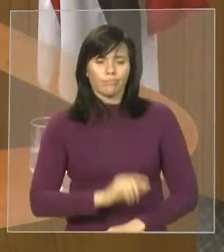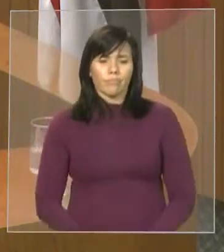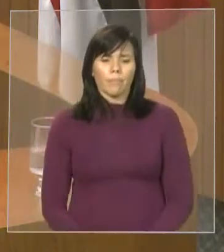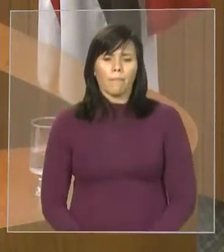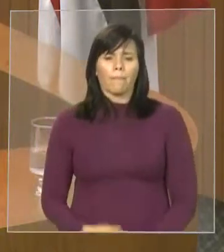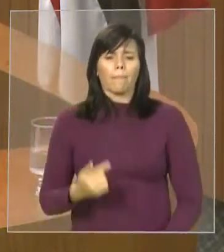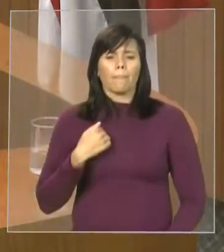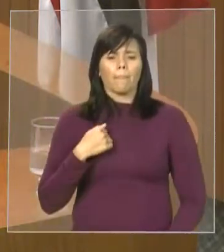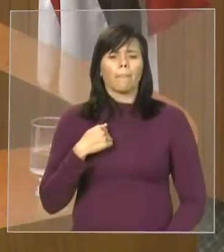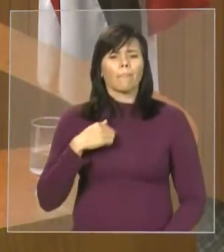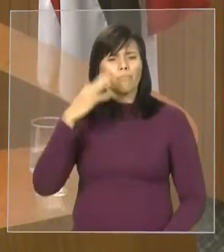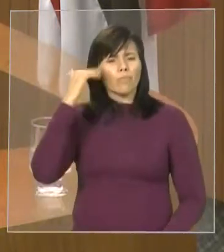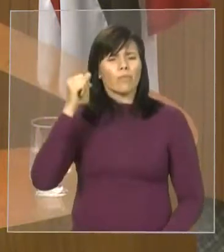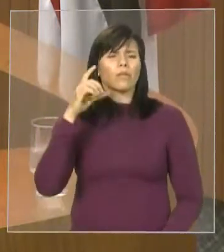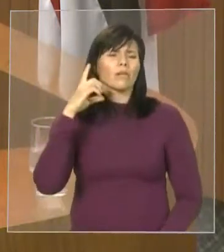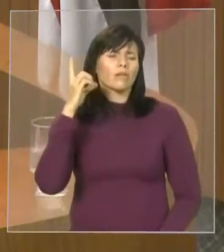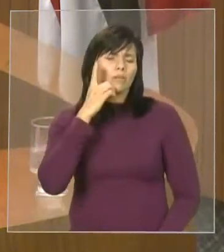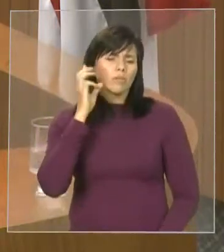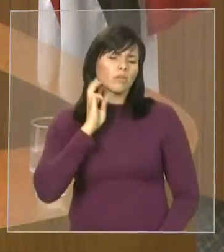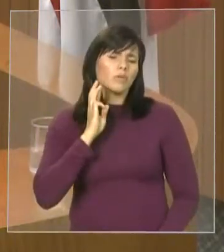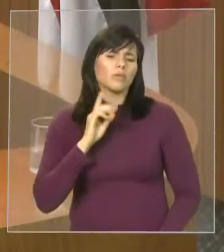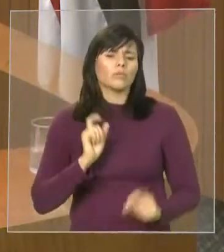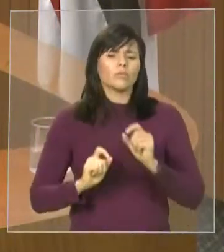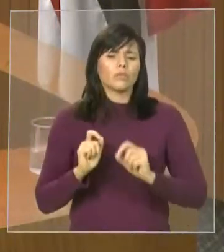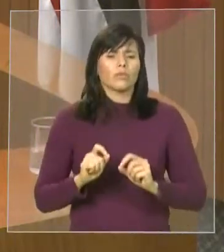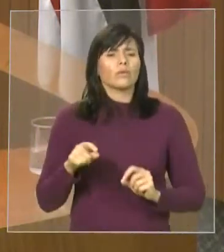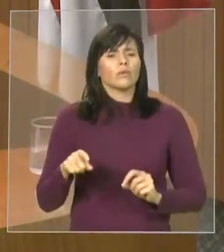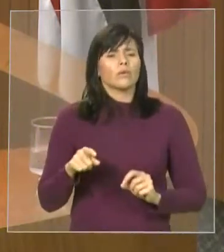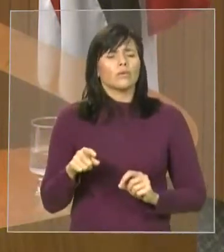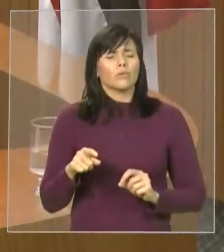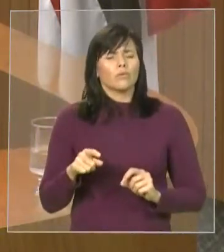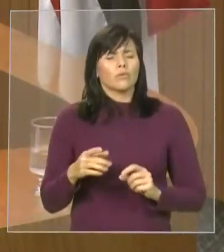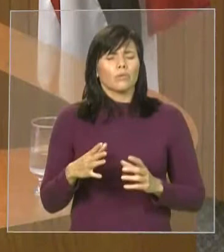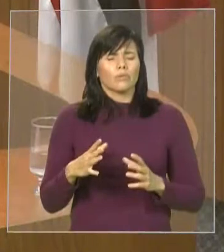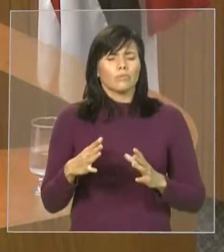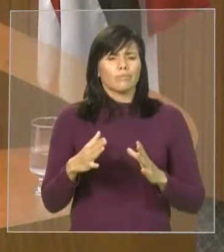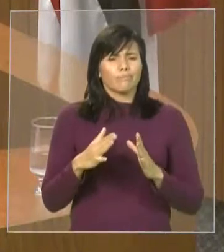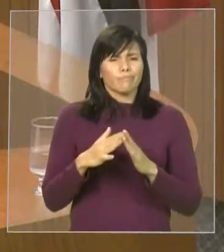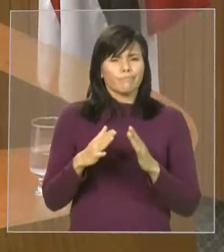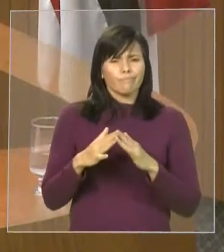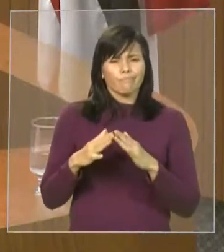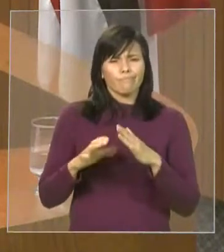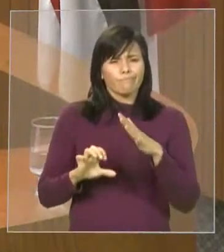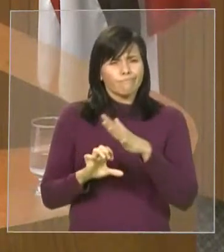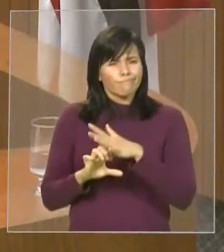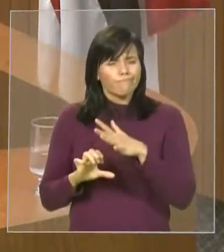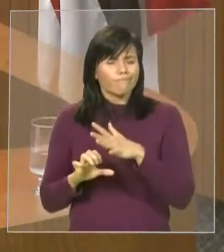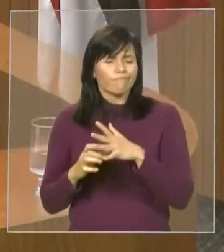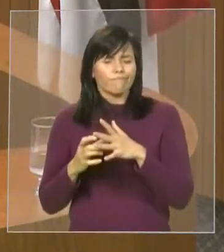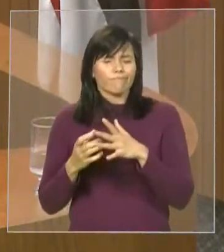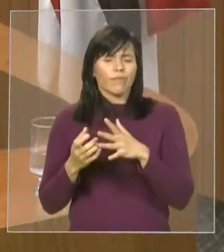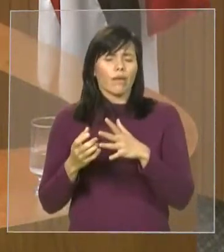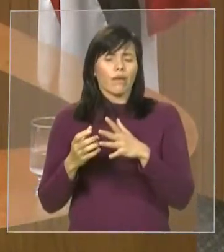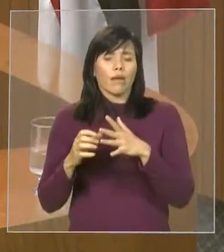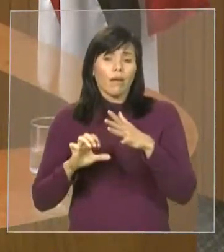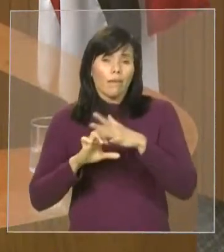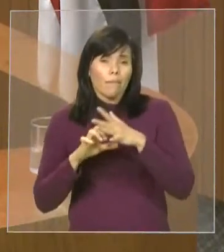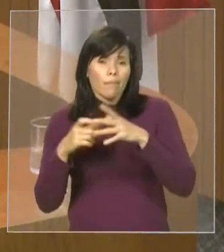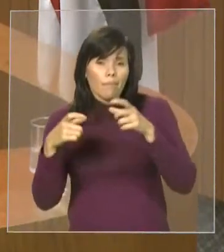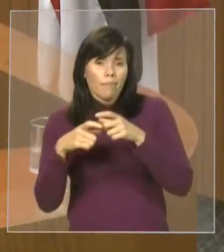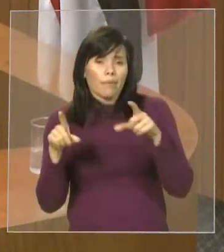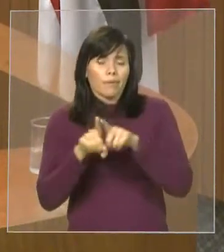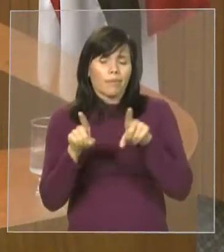sofrem no dia a dia a política fiscal adotada pelo governo do Estado. E aqui, quero